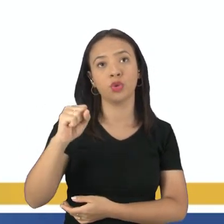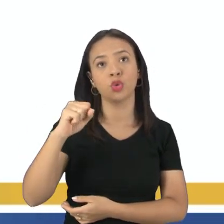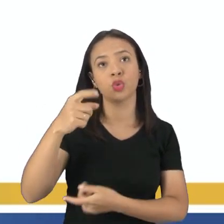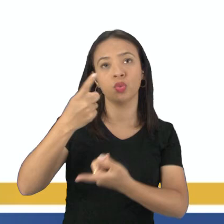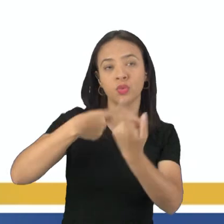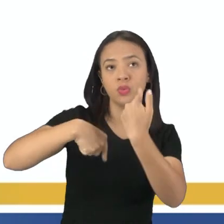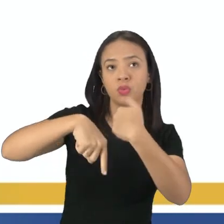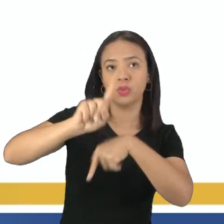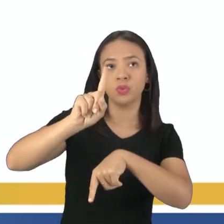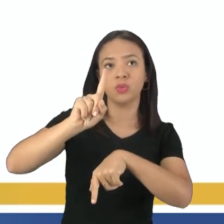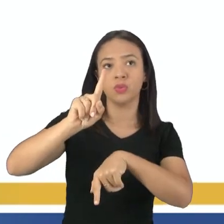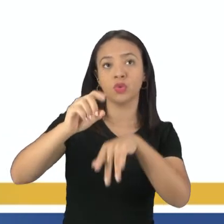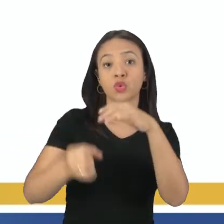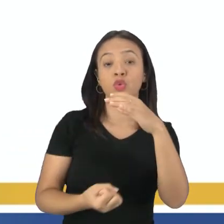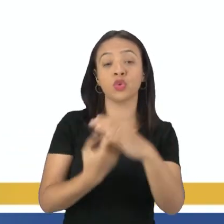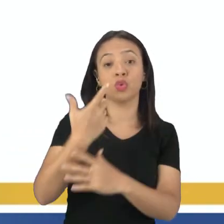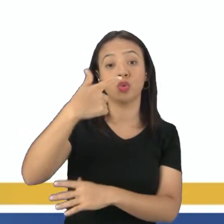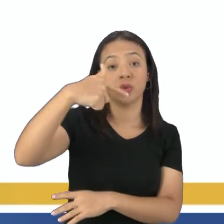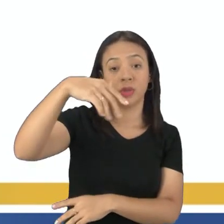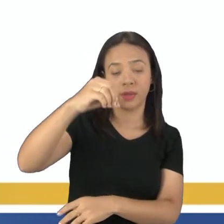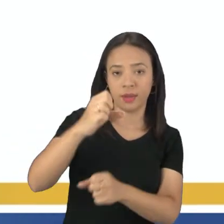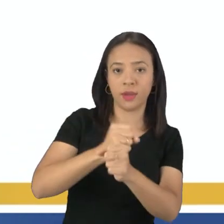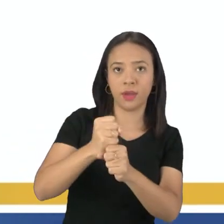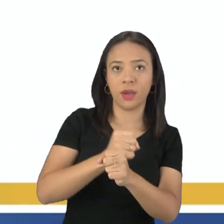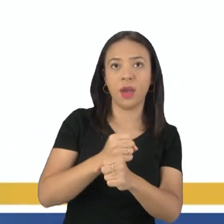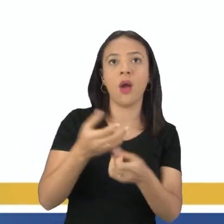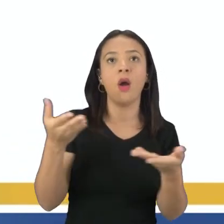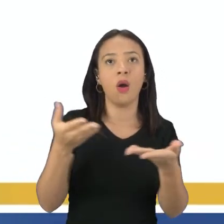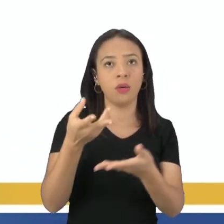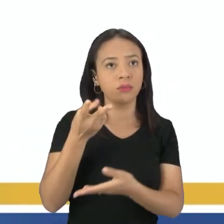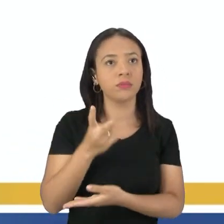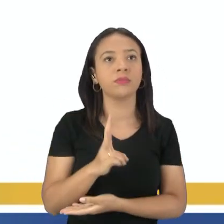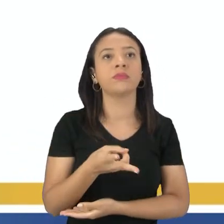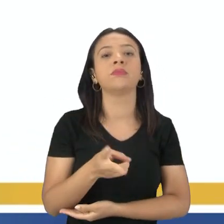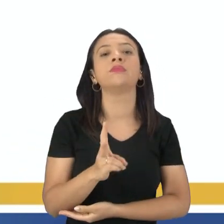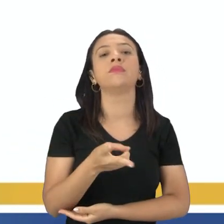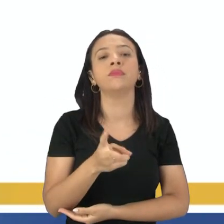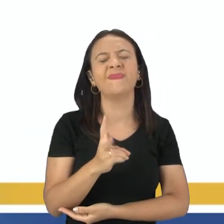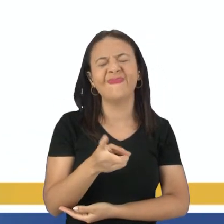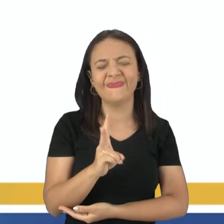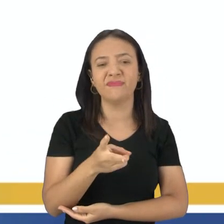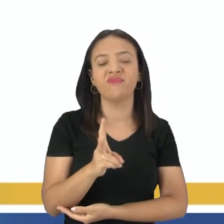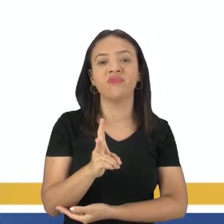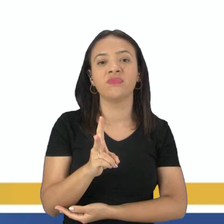is still one, é até hoje, of the most popular